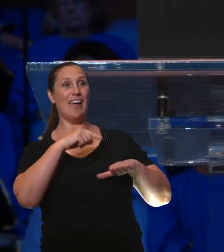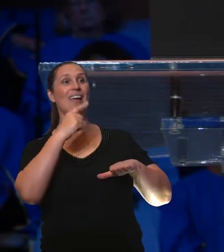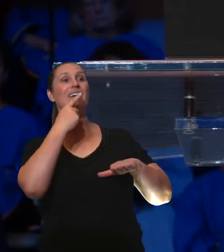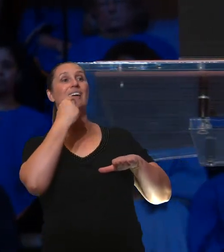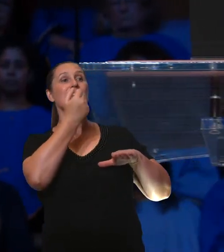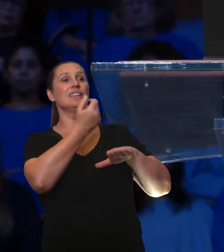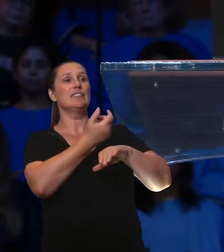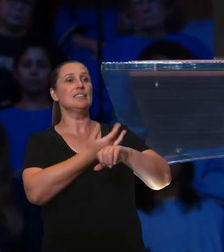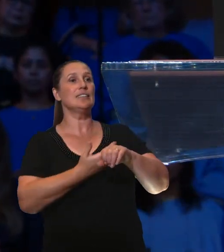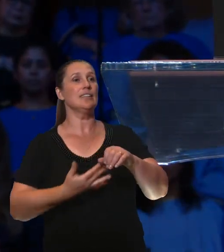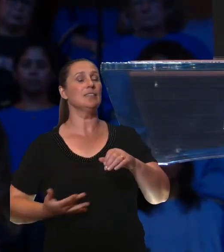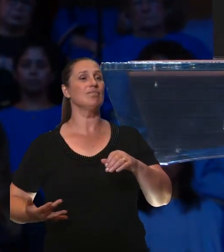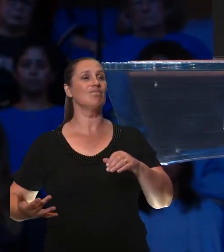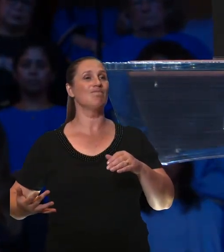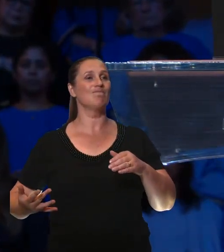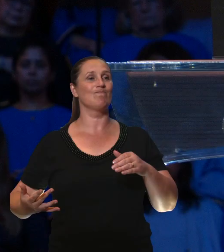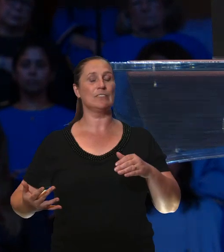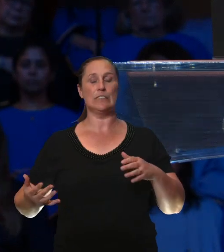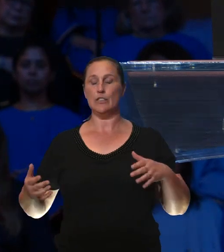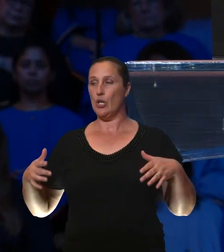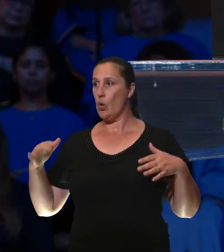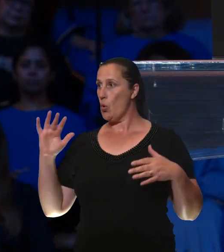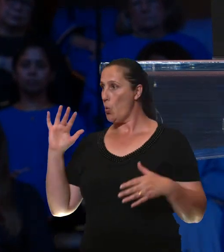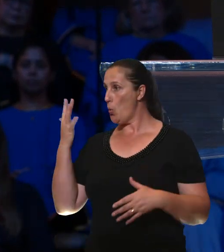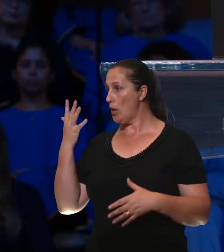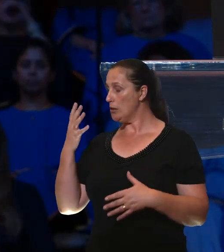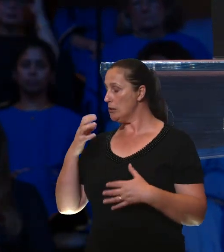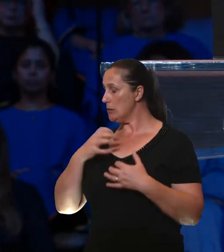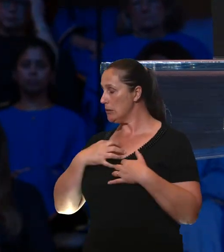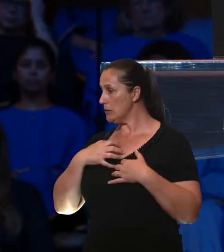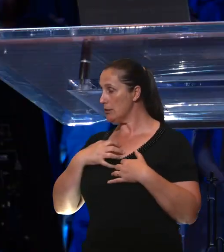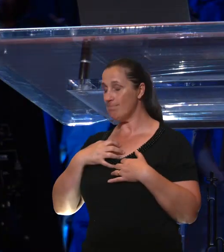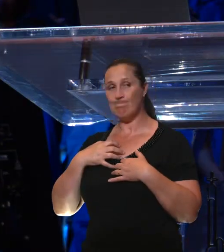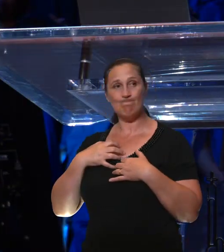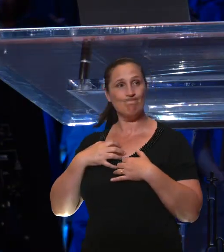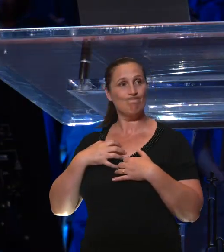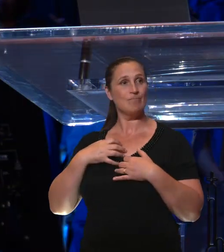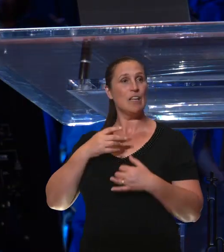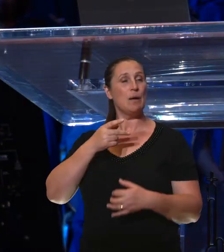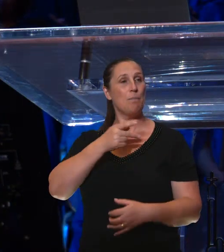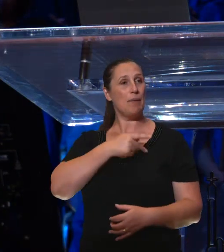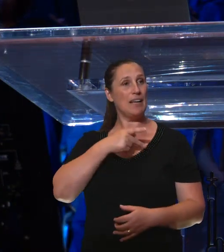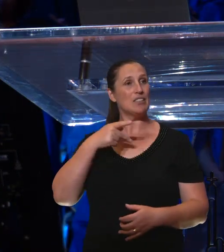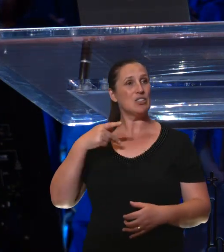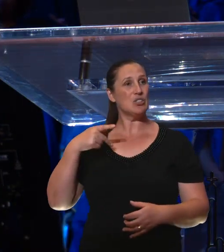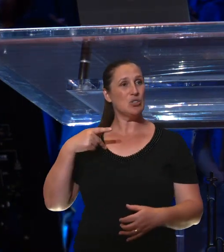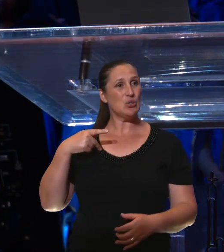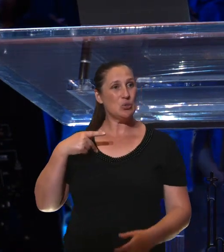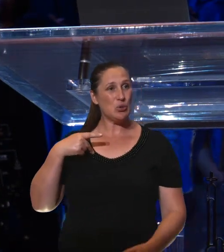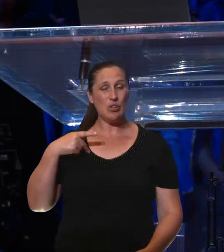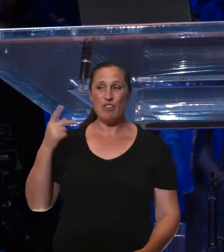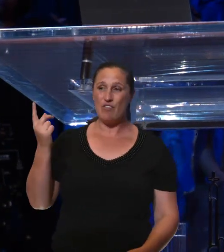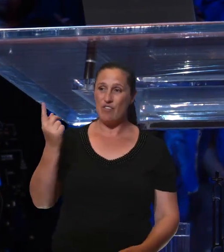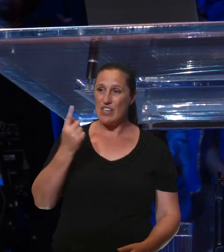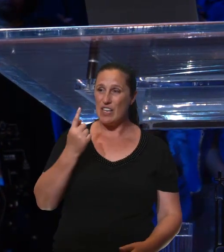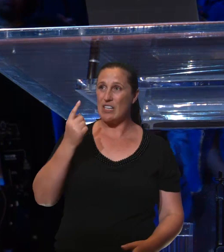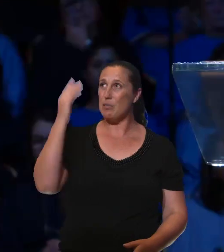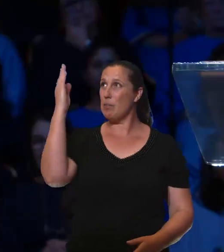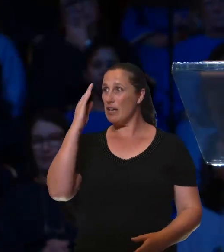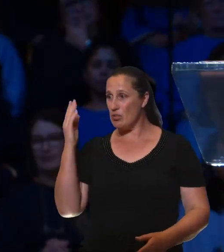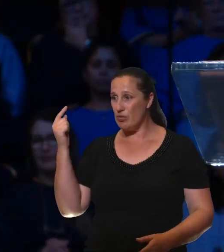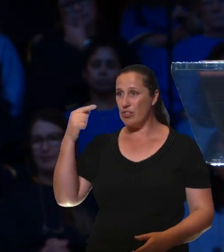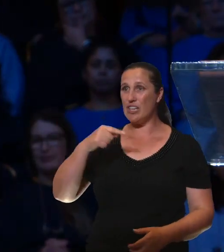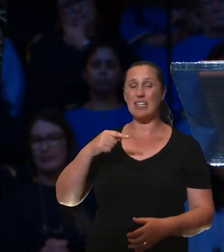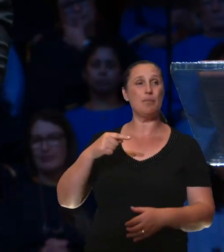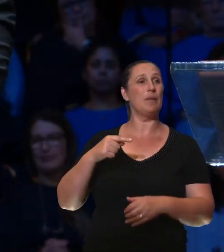sangue. Quando eu ouvi que pastor do Brasil vinha dar um treinamento para os pastores,